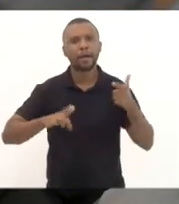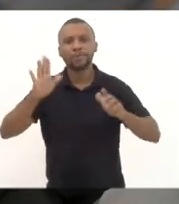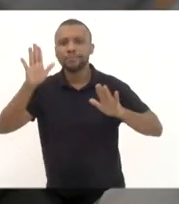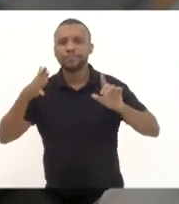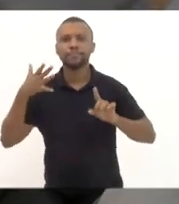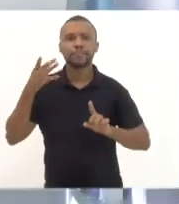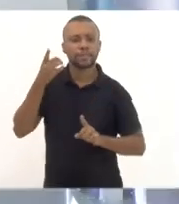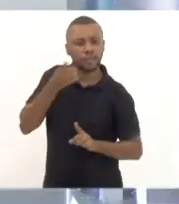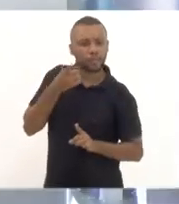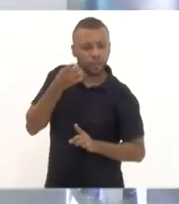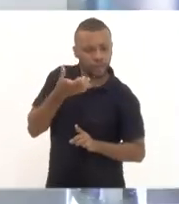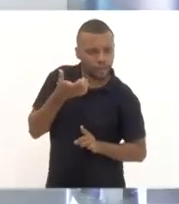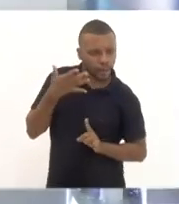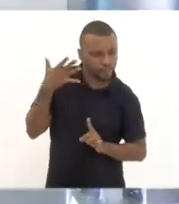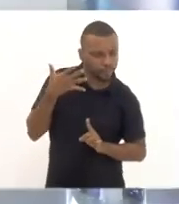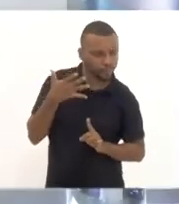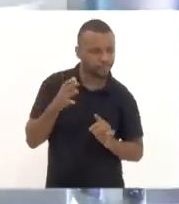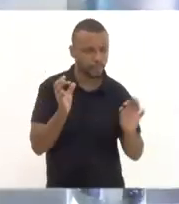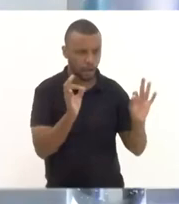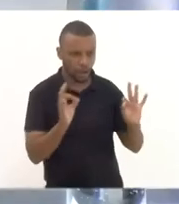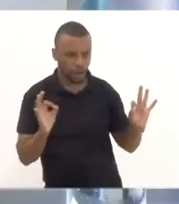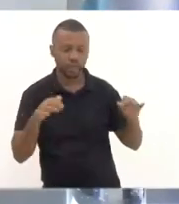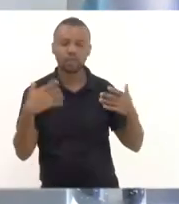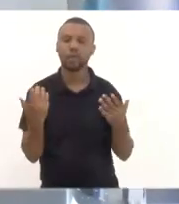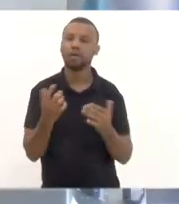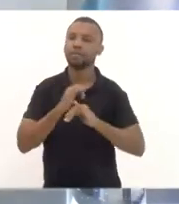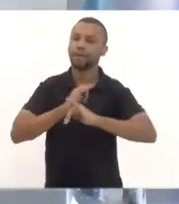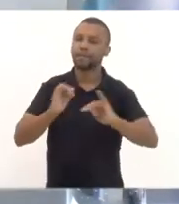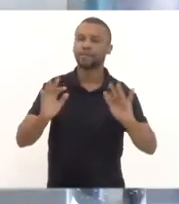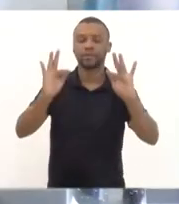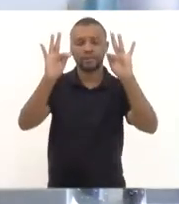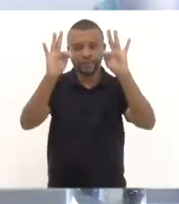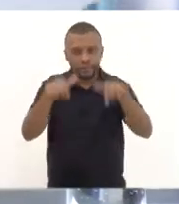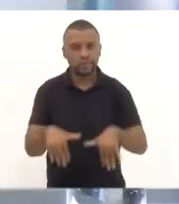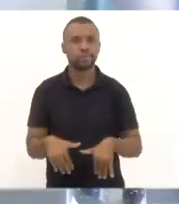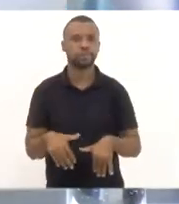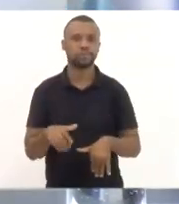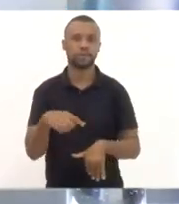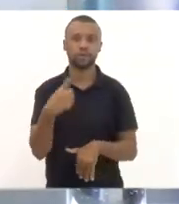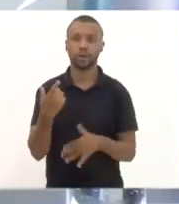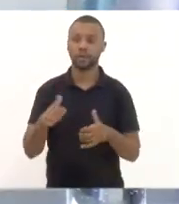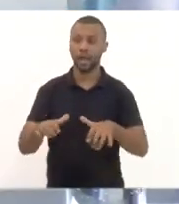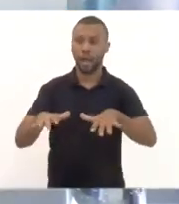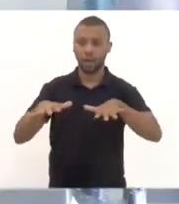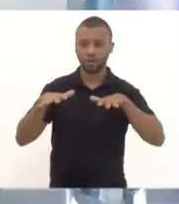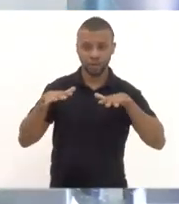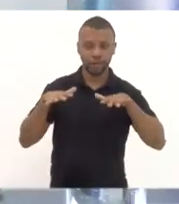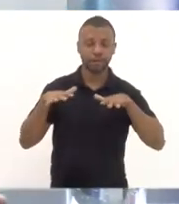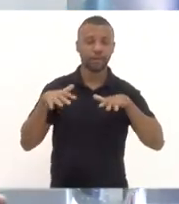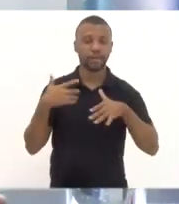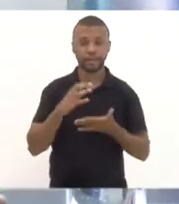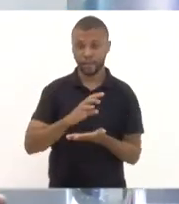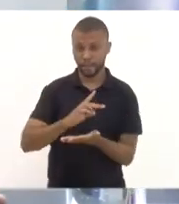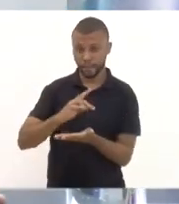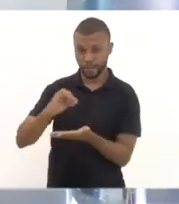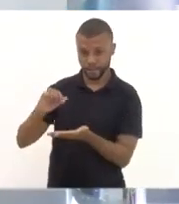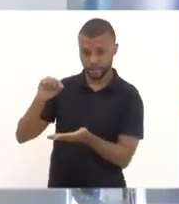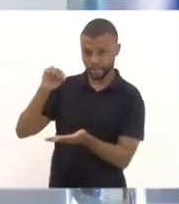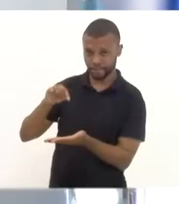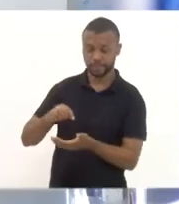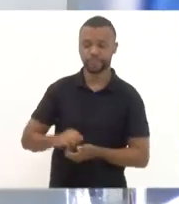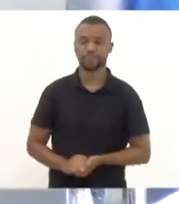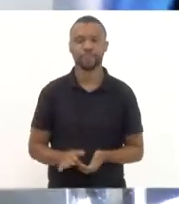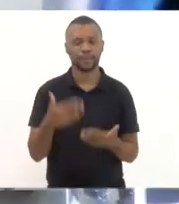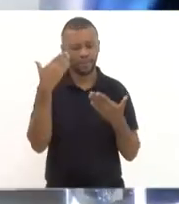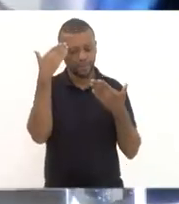voltou a por encerrado Tá certo a nossa audiência de hoje da CPI da comissão parlamentar direto